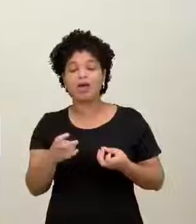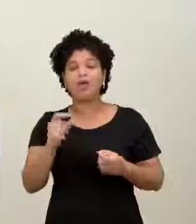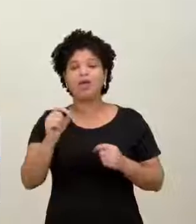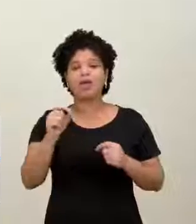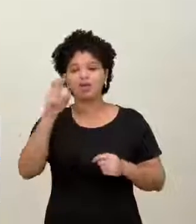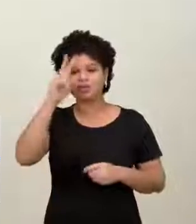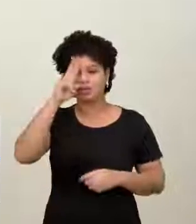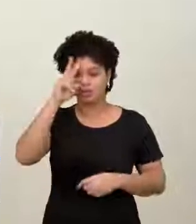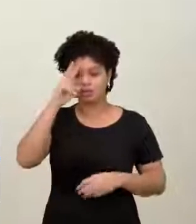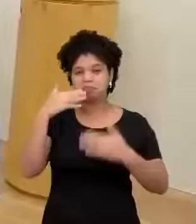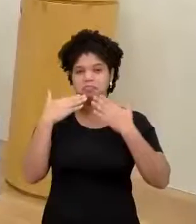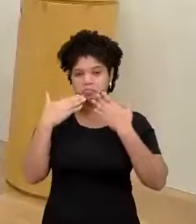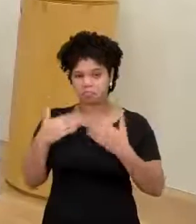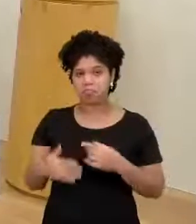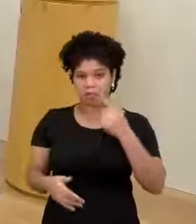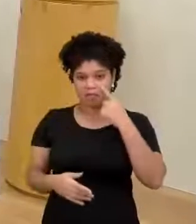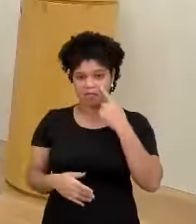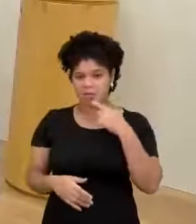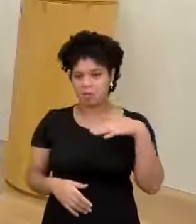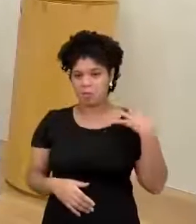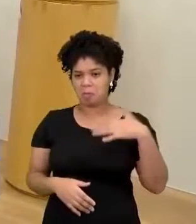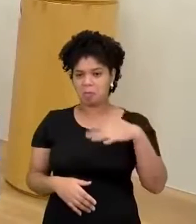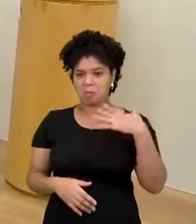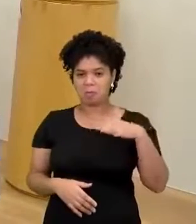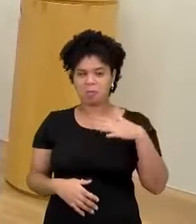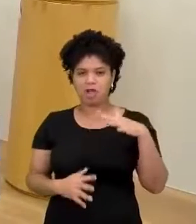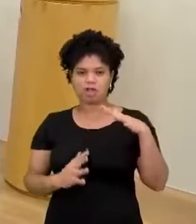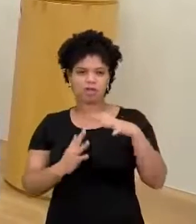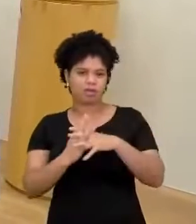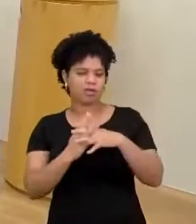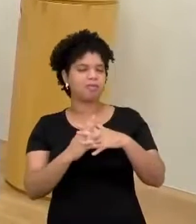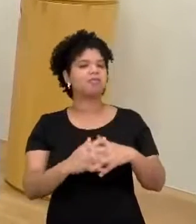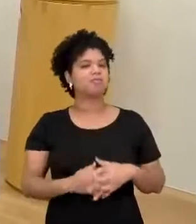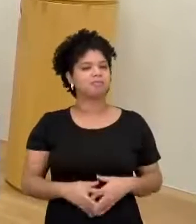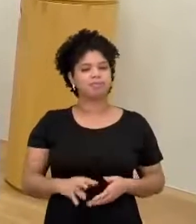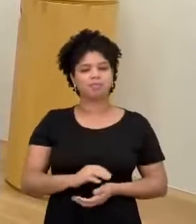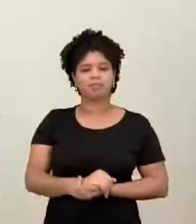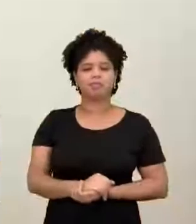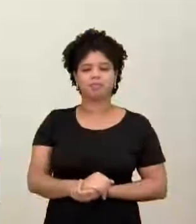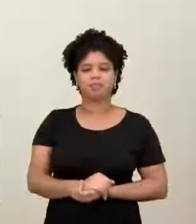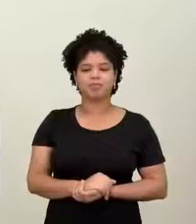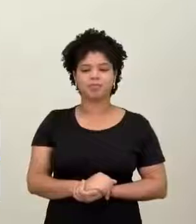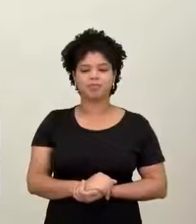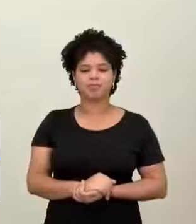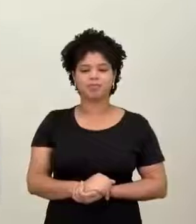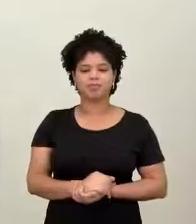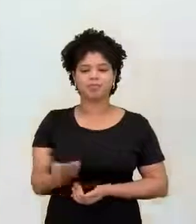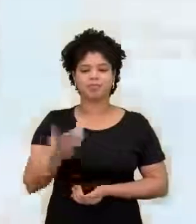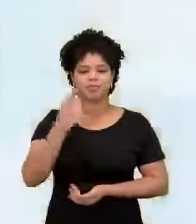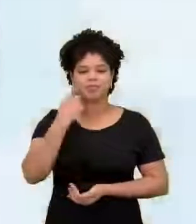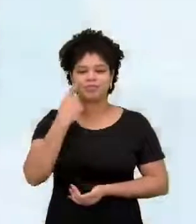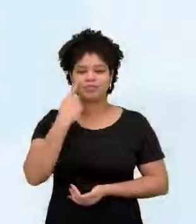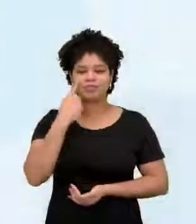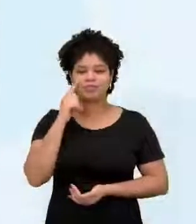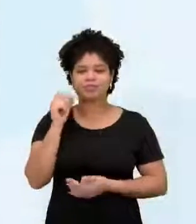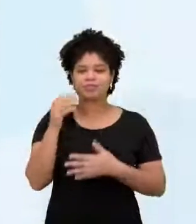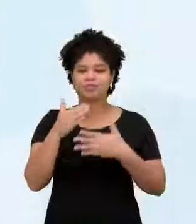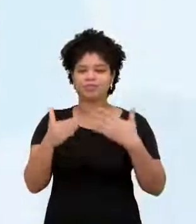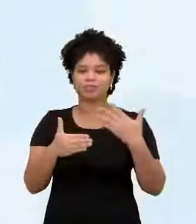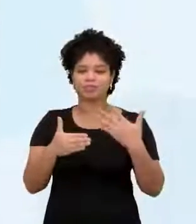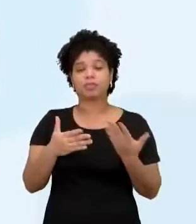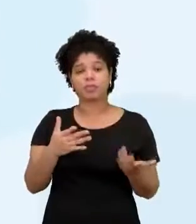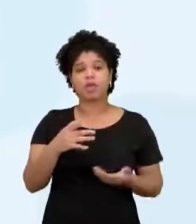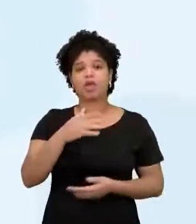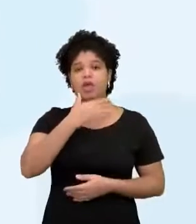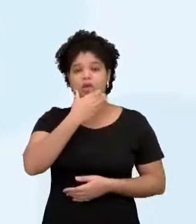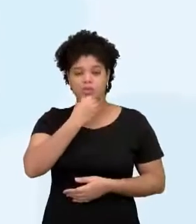história. Caramba! Nossa, David mandou bem demais. Mas vamos dar uma olhada aqui então. Então, como o David aqui